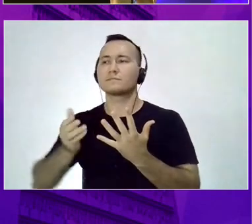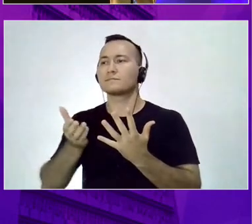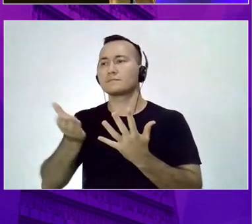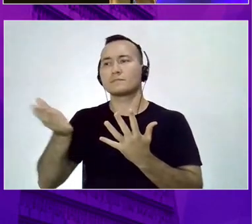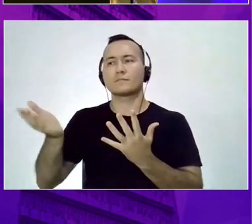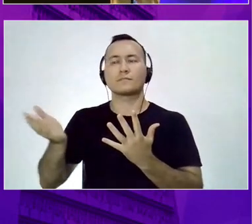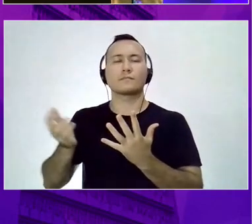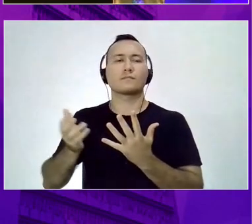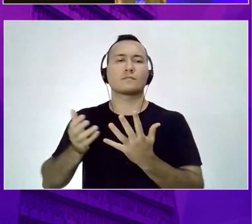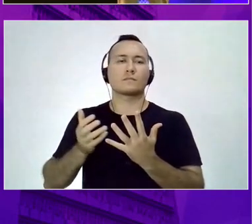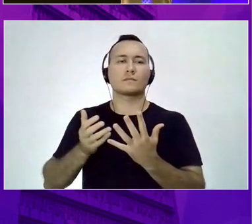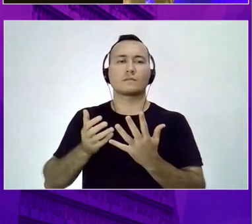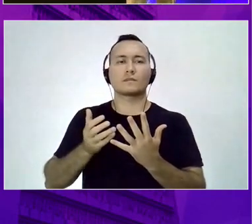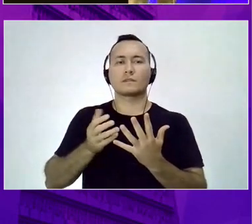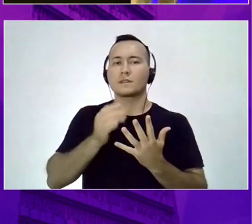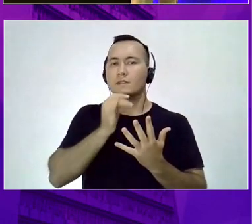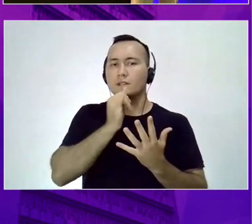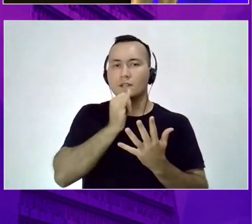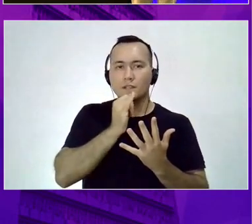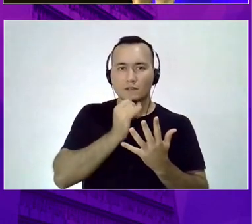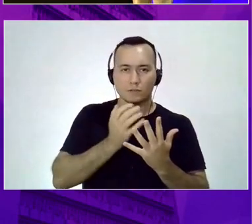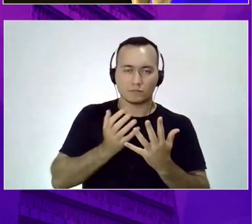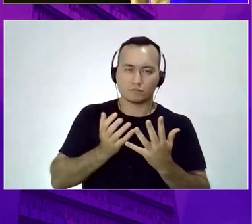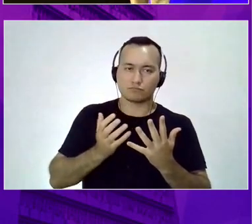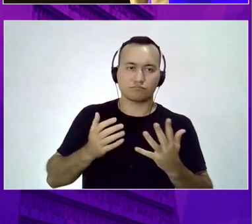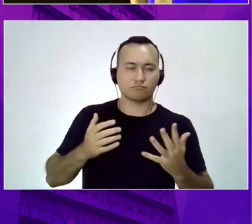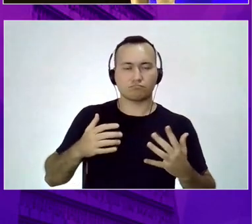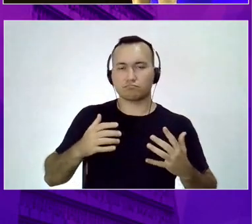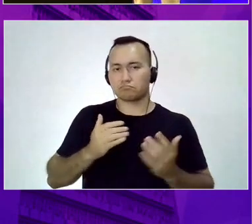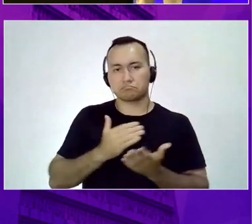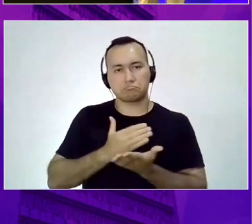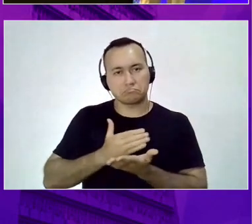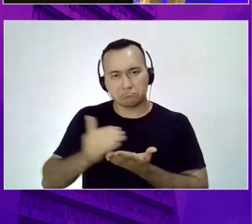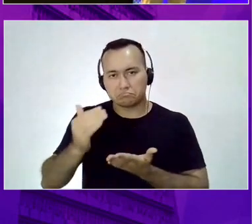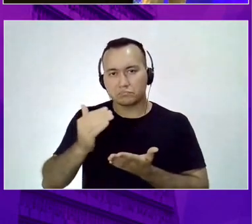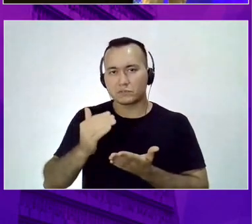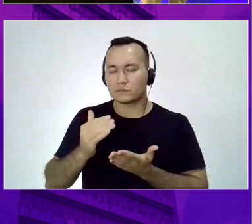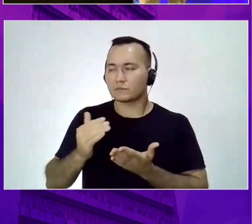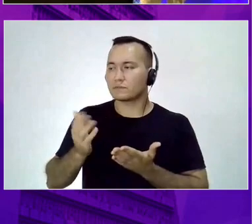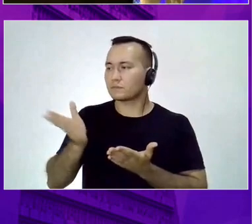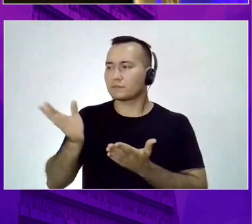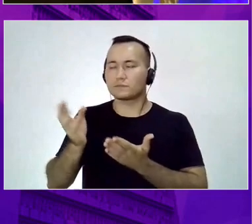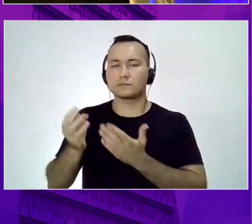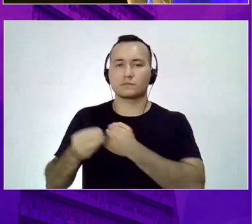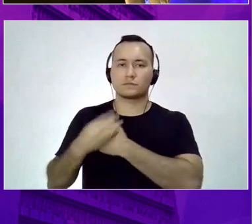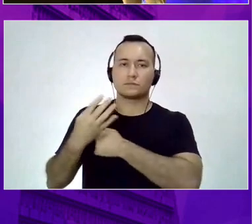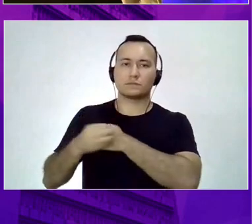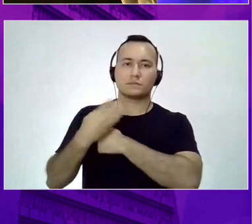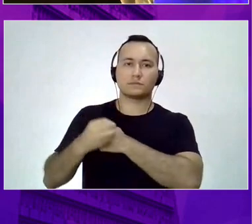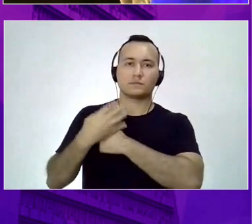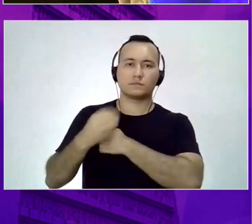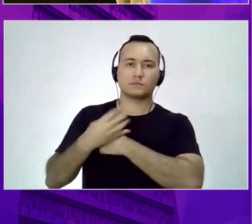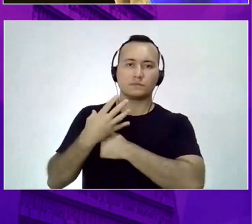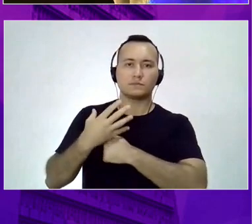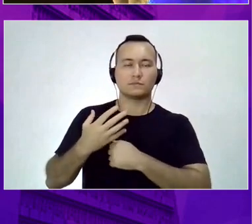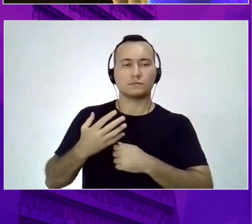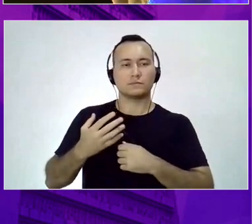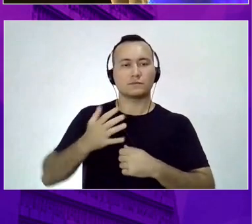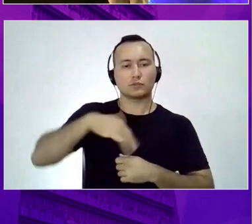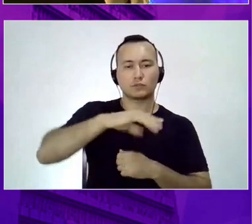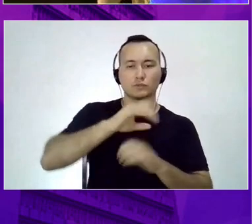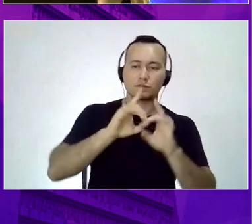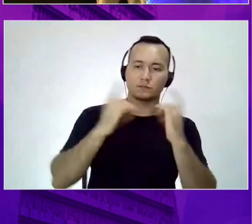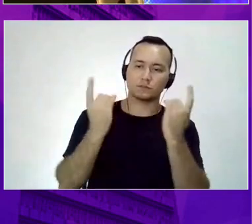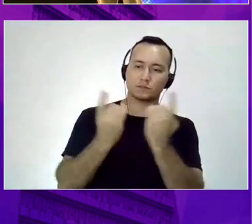oportunidades, mapeando prioridades. A gente já impactou e conversou com 4 áreas de negócio. Então, a gente já se espalhou ali